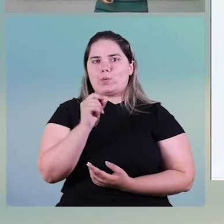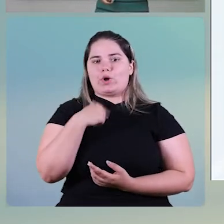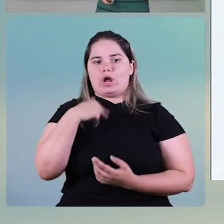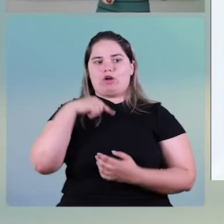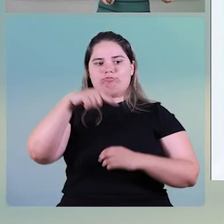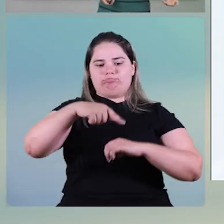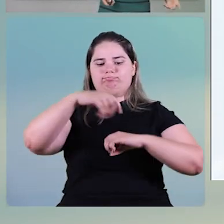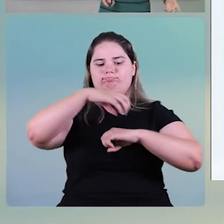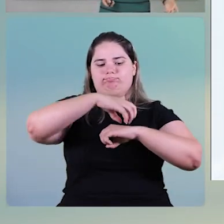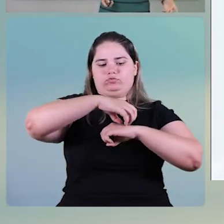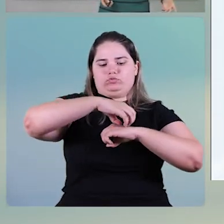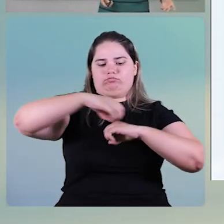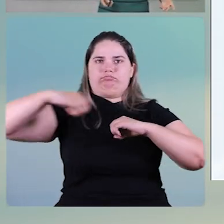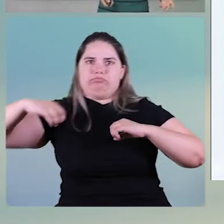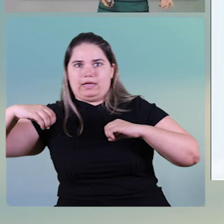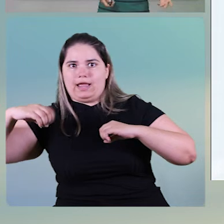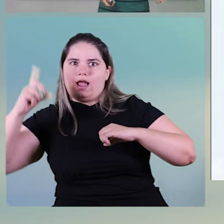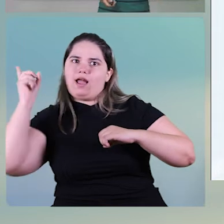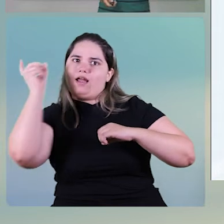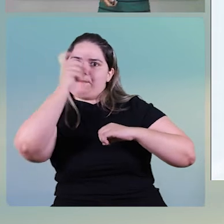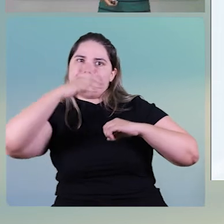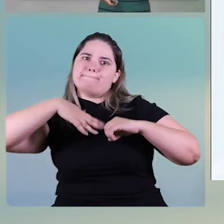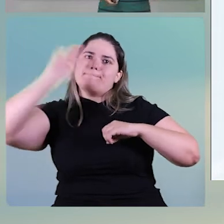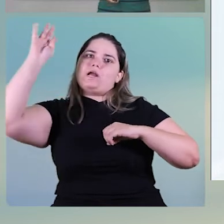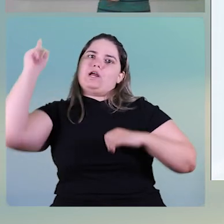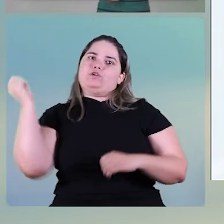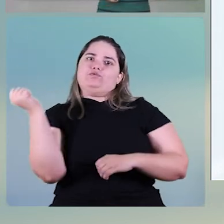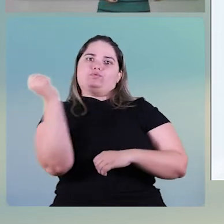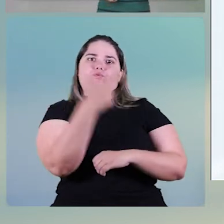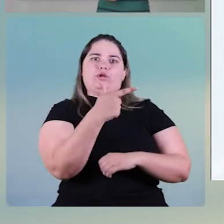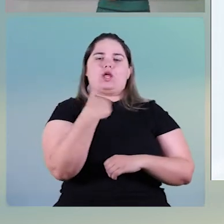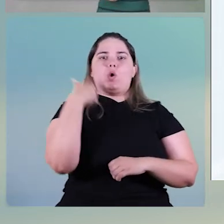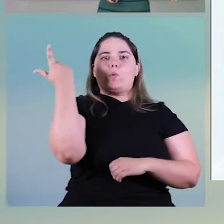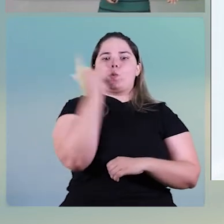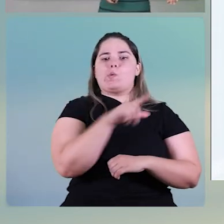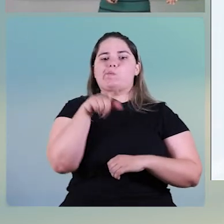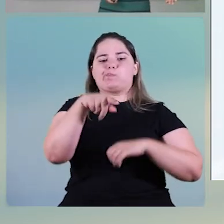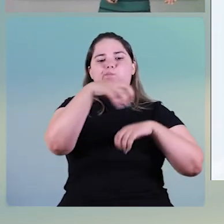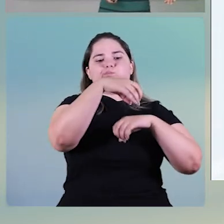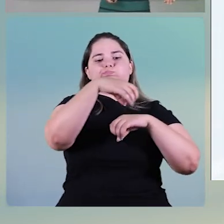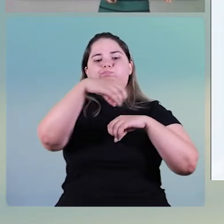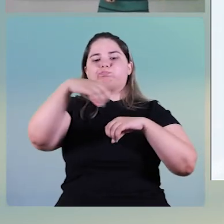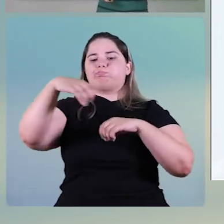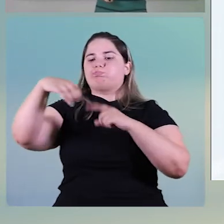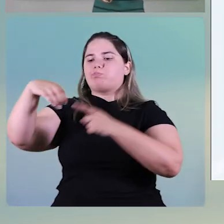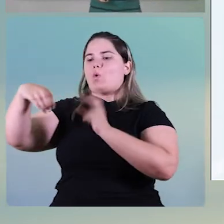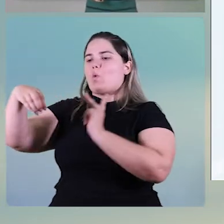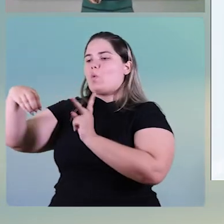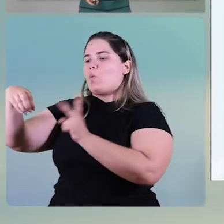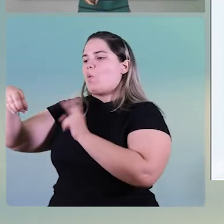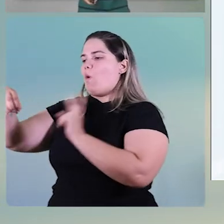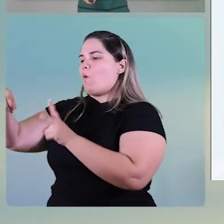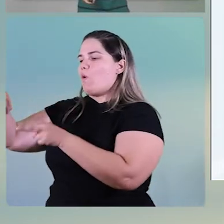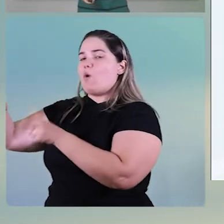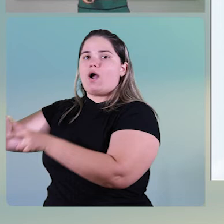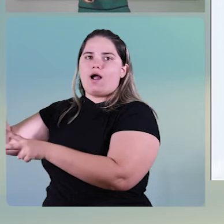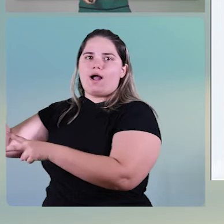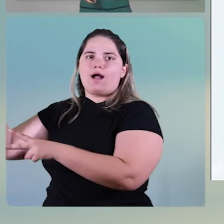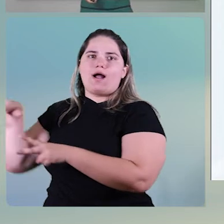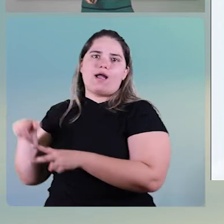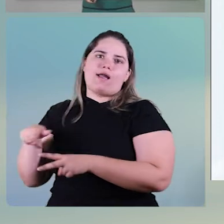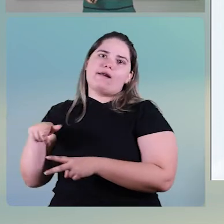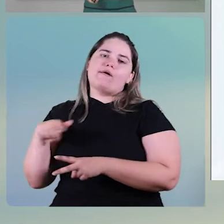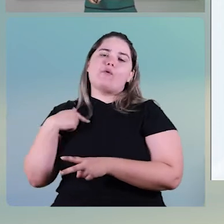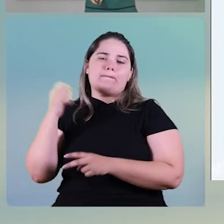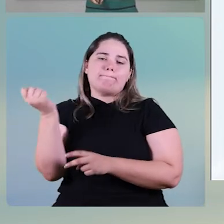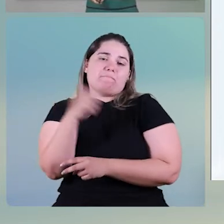colocar o corpo em movimento do que mantê-lo em movimento. Para manter em movimento, você pode aplicar uma